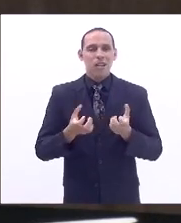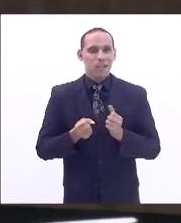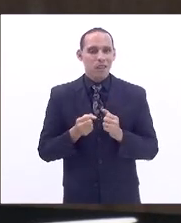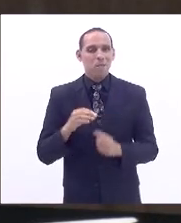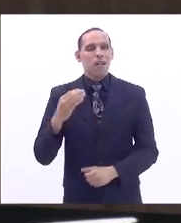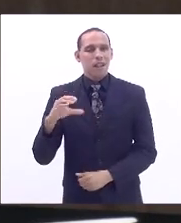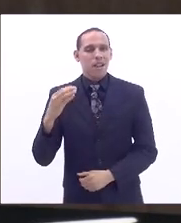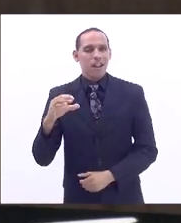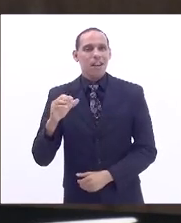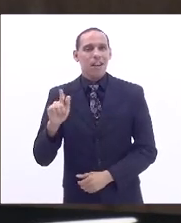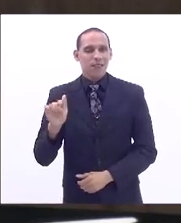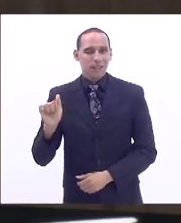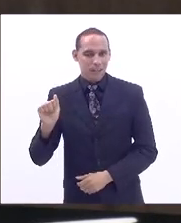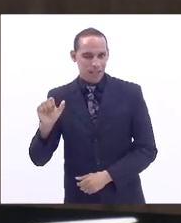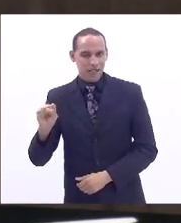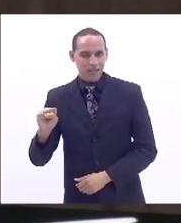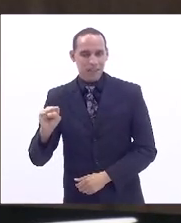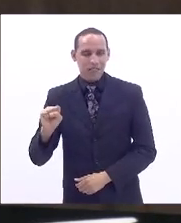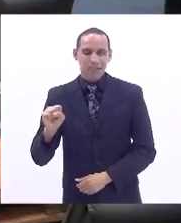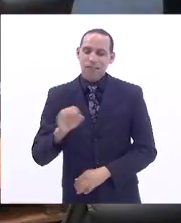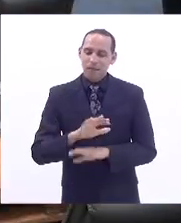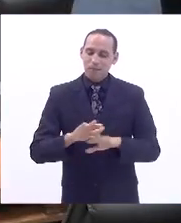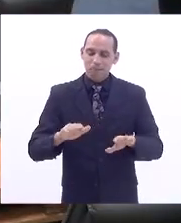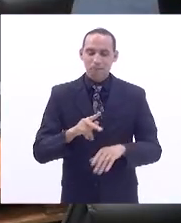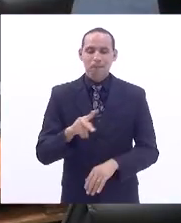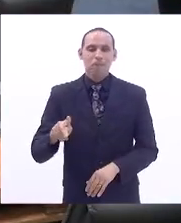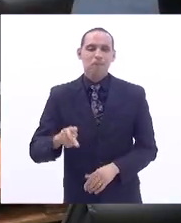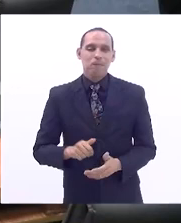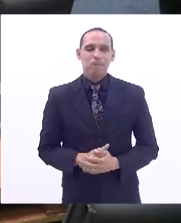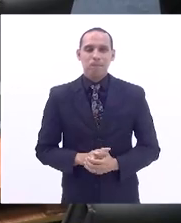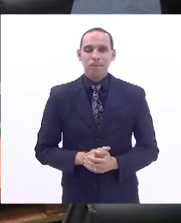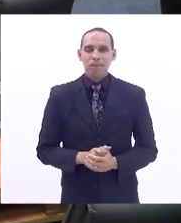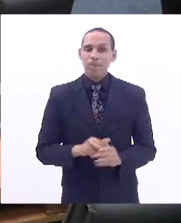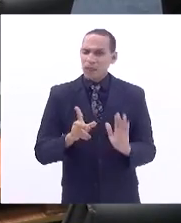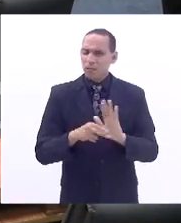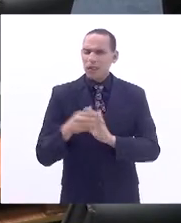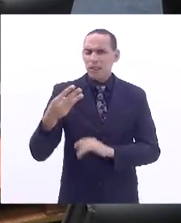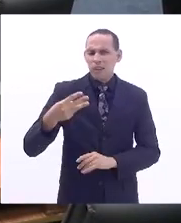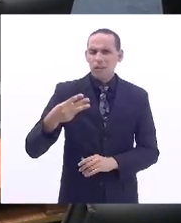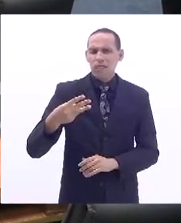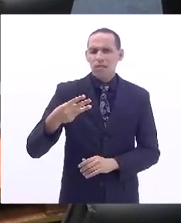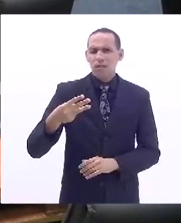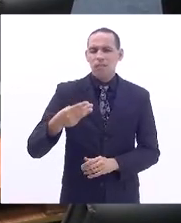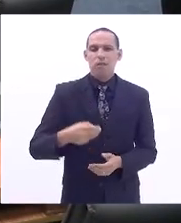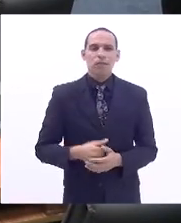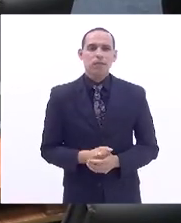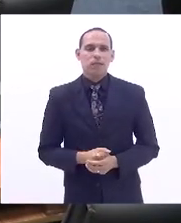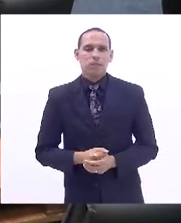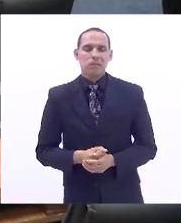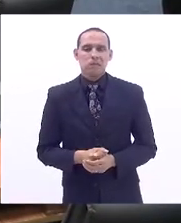de gás Então é isso senhor presidente a emenda de terceira